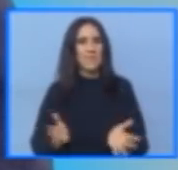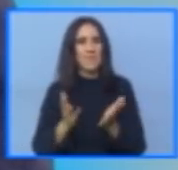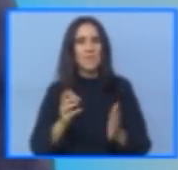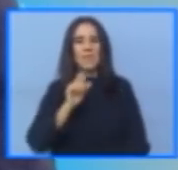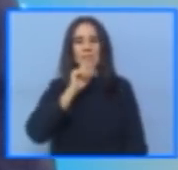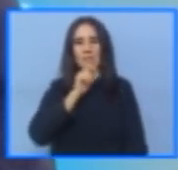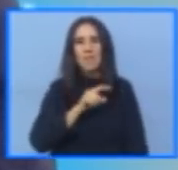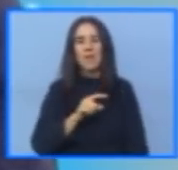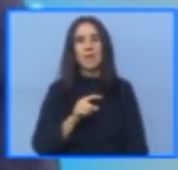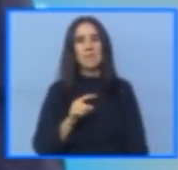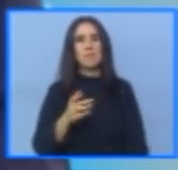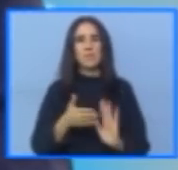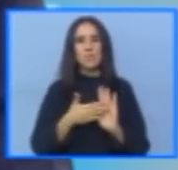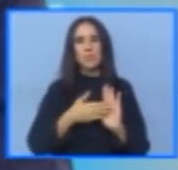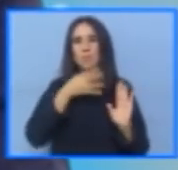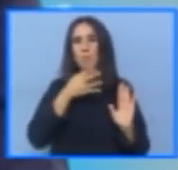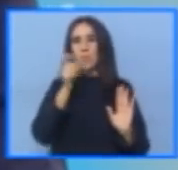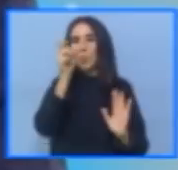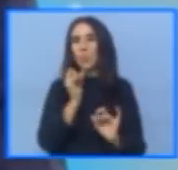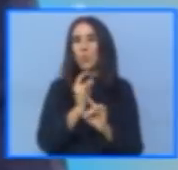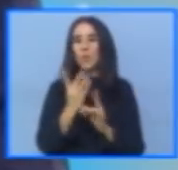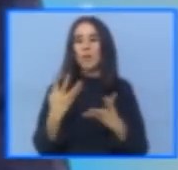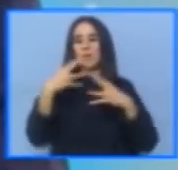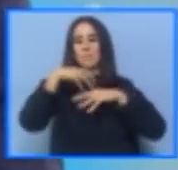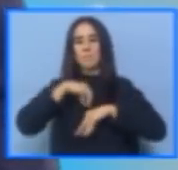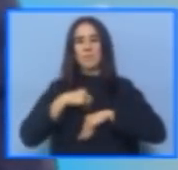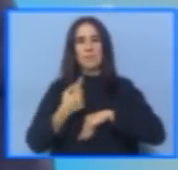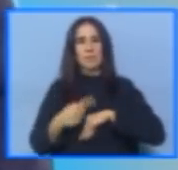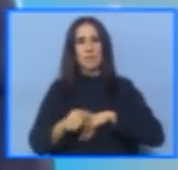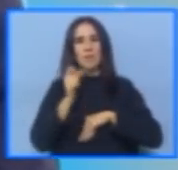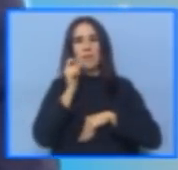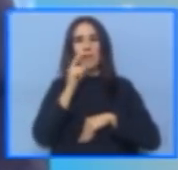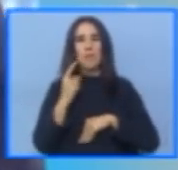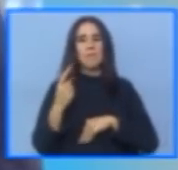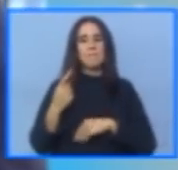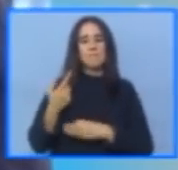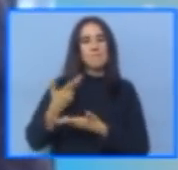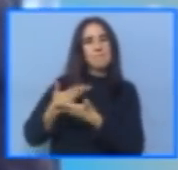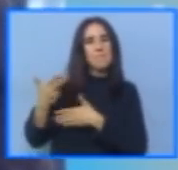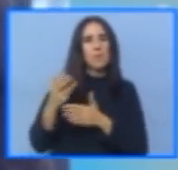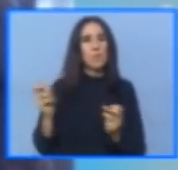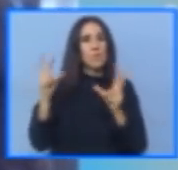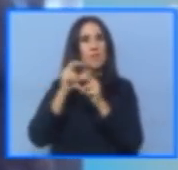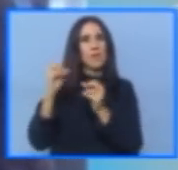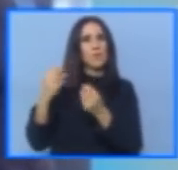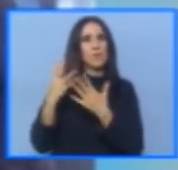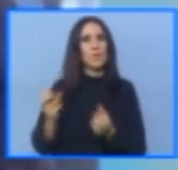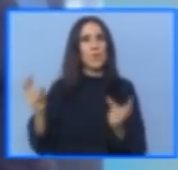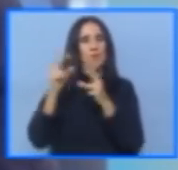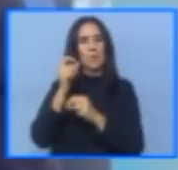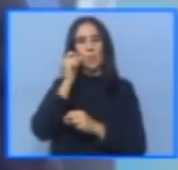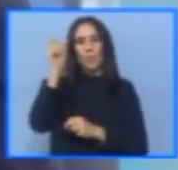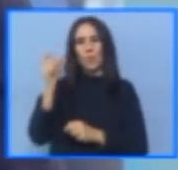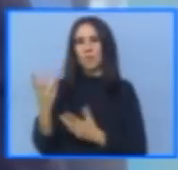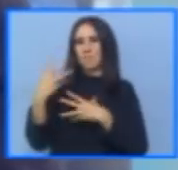a capacidade de ser o testemunho desse outro que as habita, desse outro que as interpela, dessa novidade, dessa luz nova que esse outro